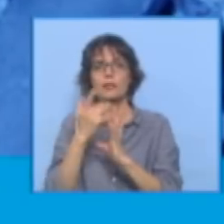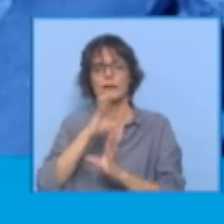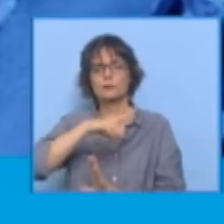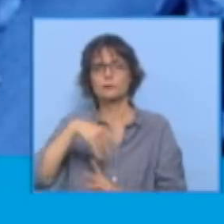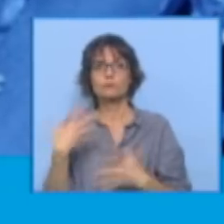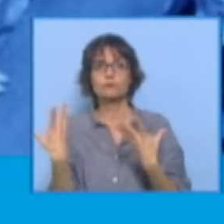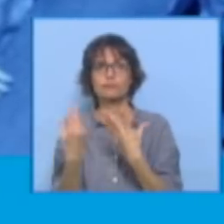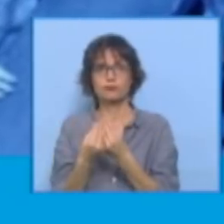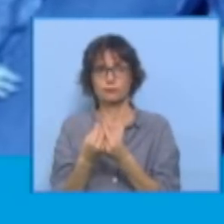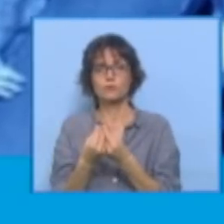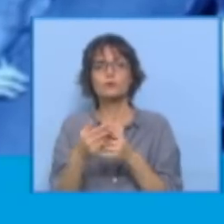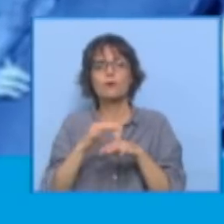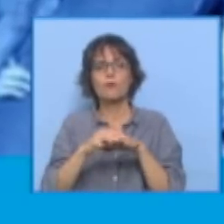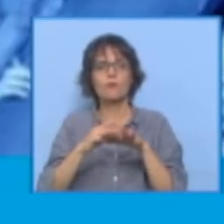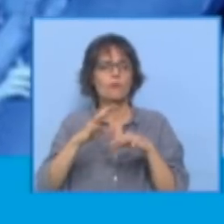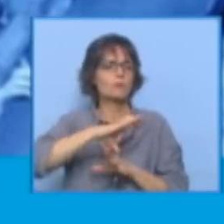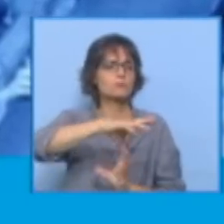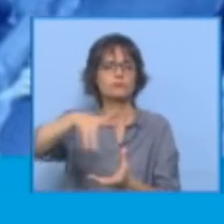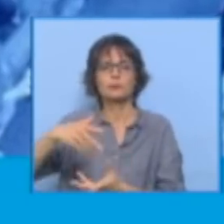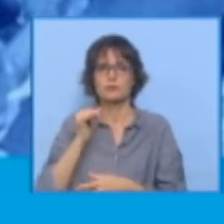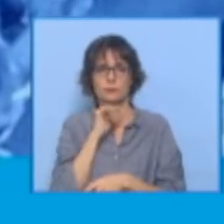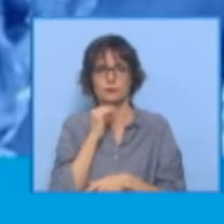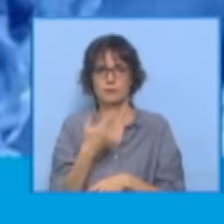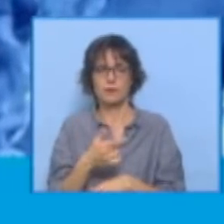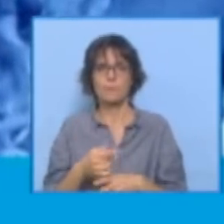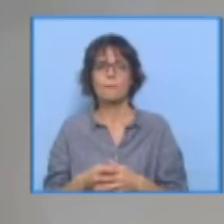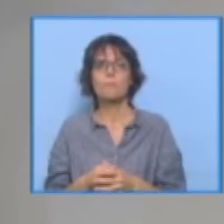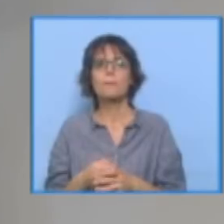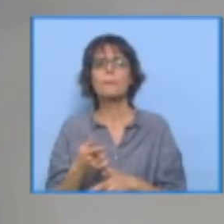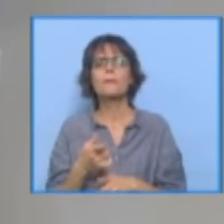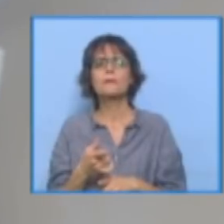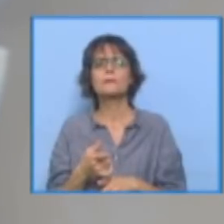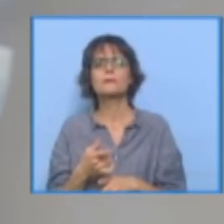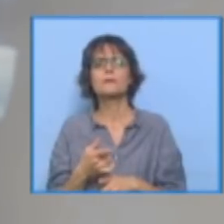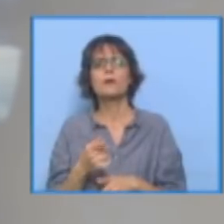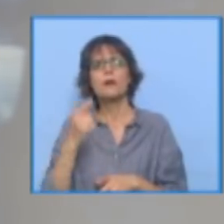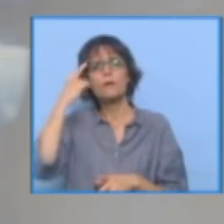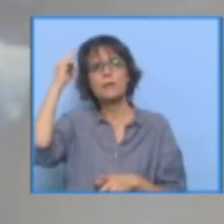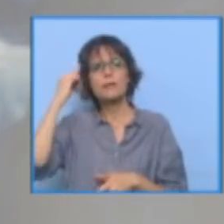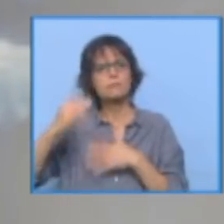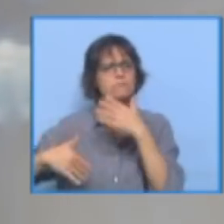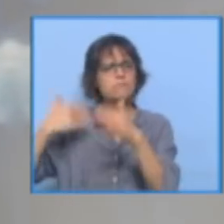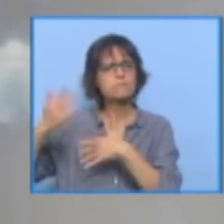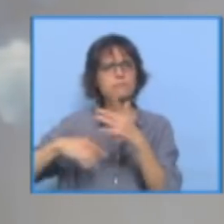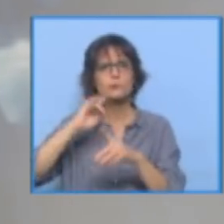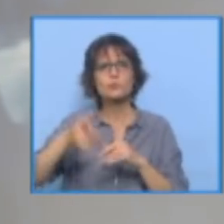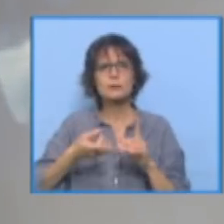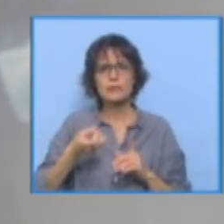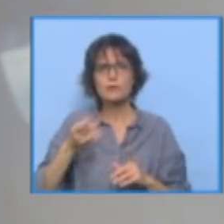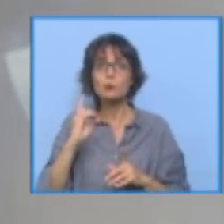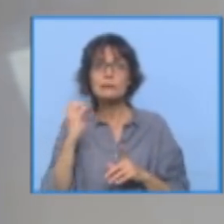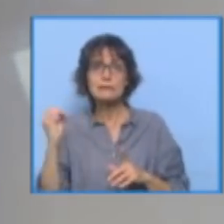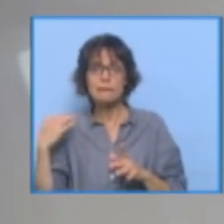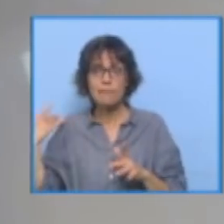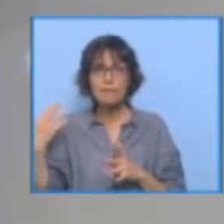unido, onde a fraternidade universal fosse possível. E é uma ideia que vem daí, desde os anos 60, manteve-se sempre esse projeto musical